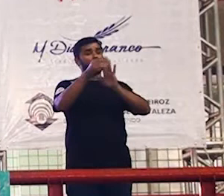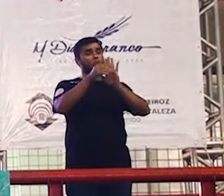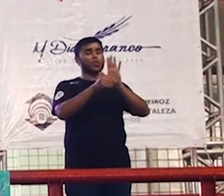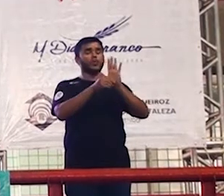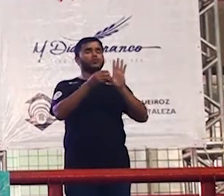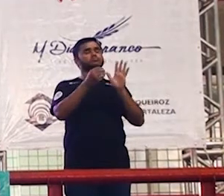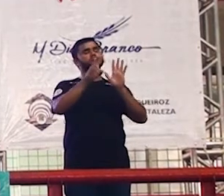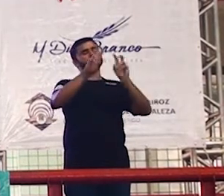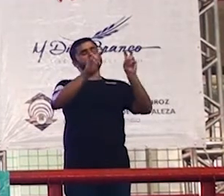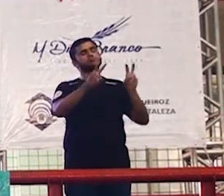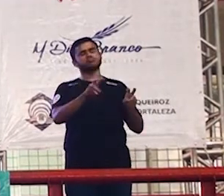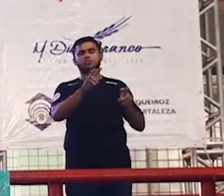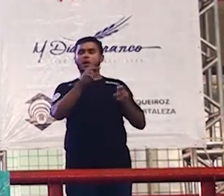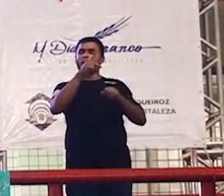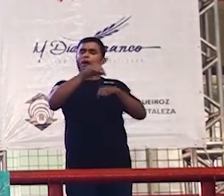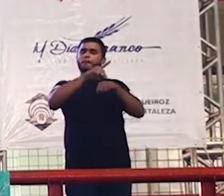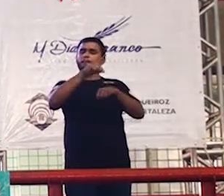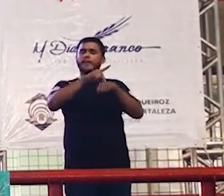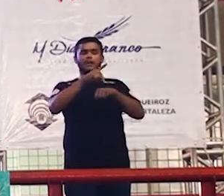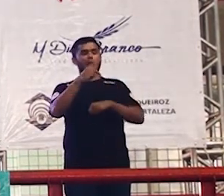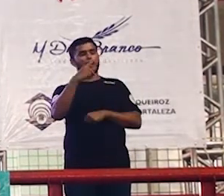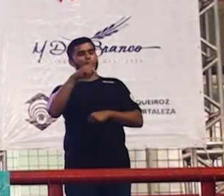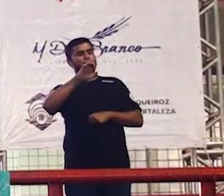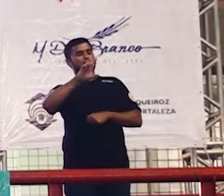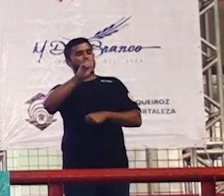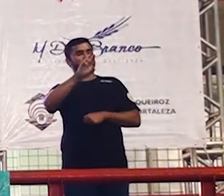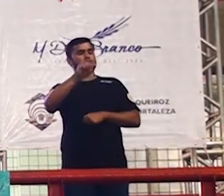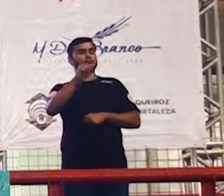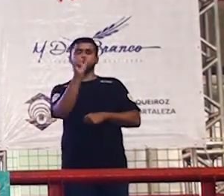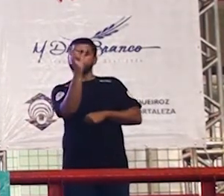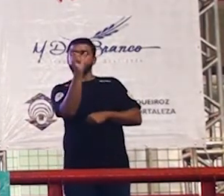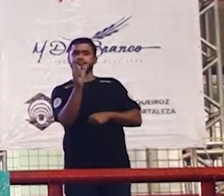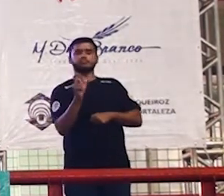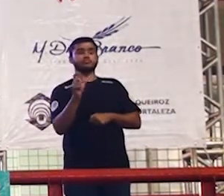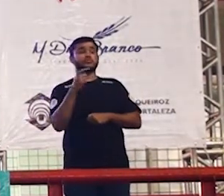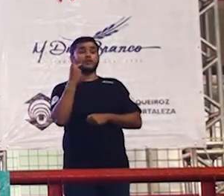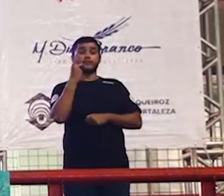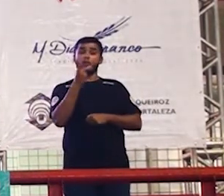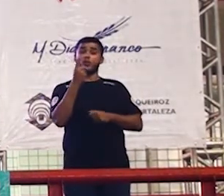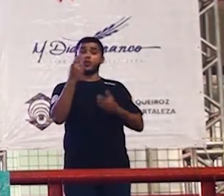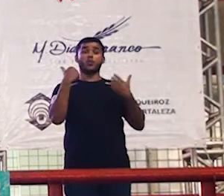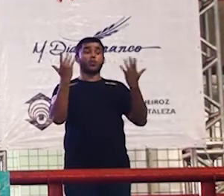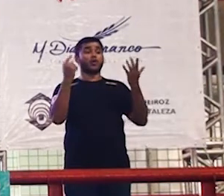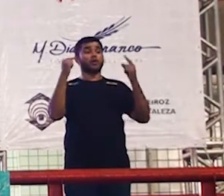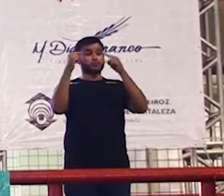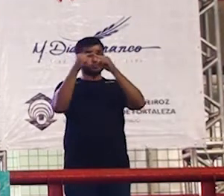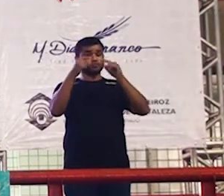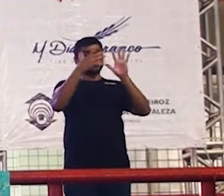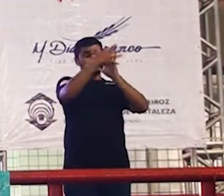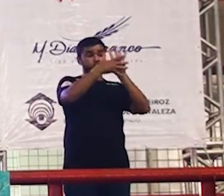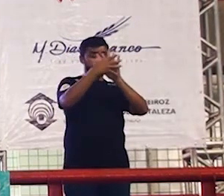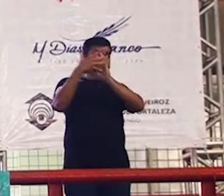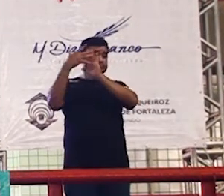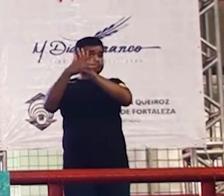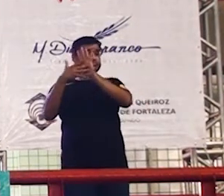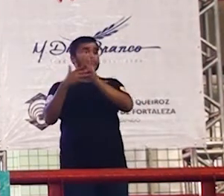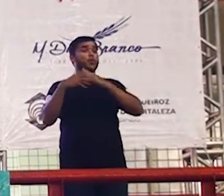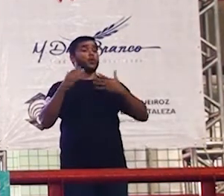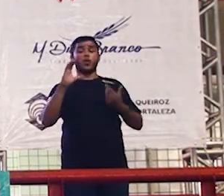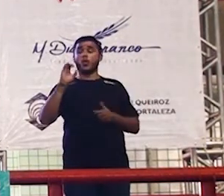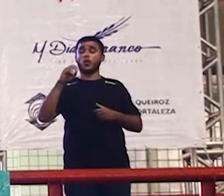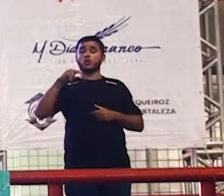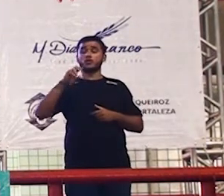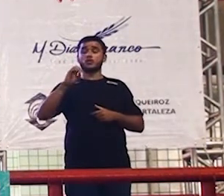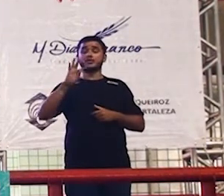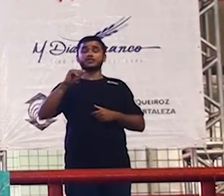palavra pedra, por meio da qual se observa o emprego em ambos os textos do sentido